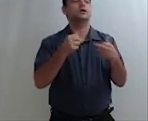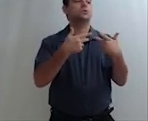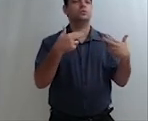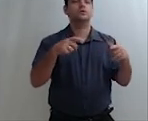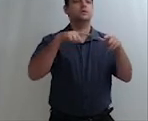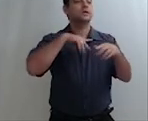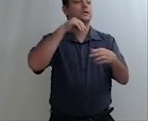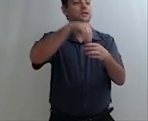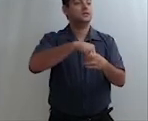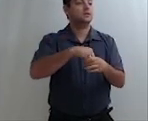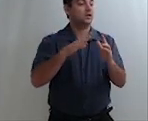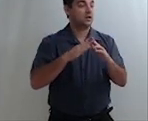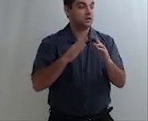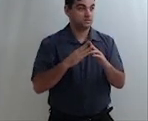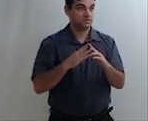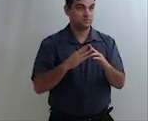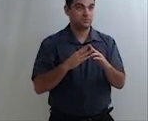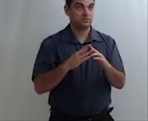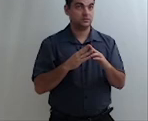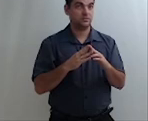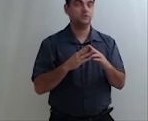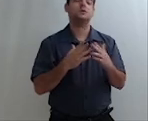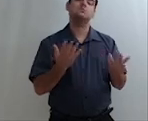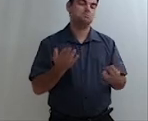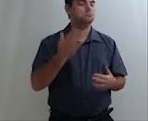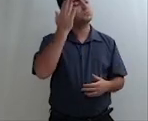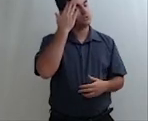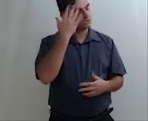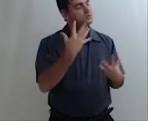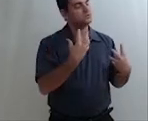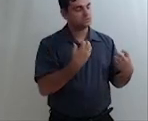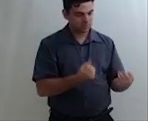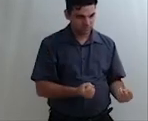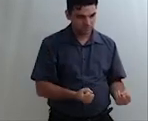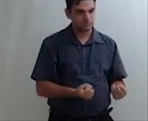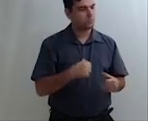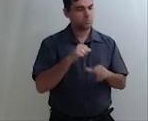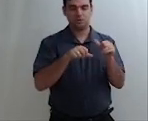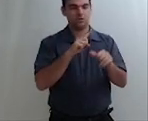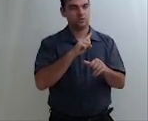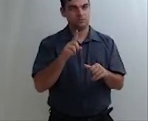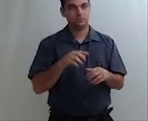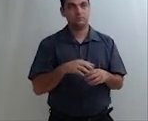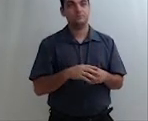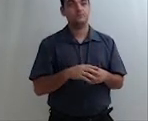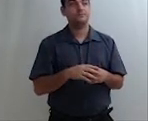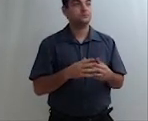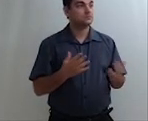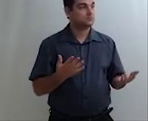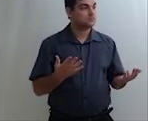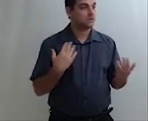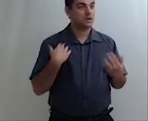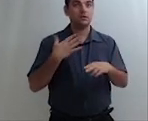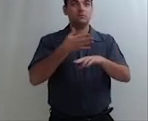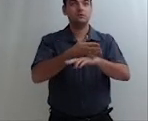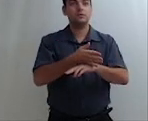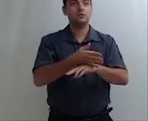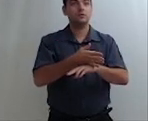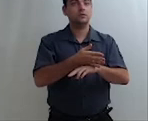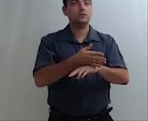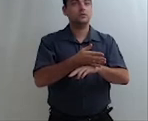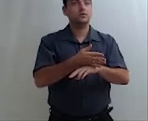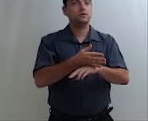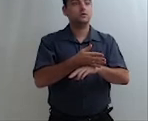interior do imóvel O que foi prontamente aceito pelo locatário a busca apreensão se deu na residência do Jorge do